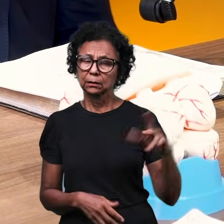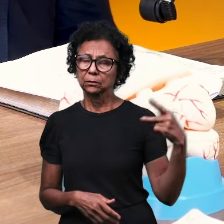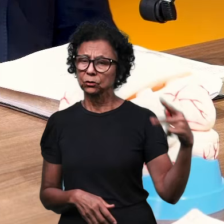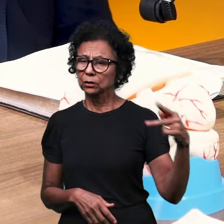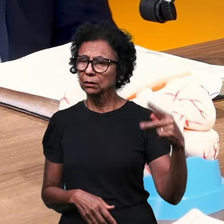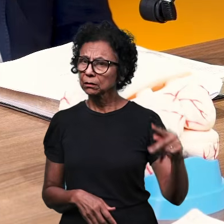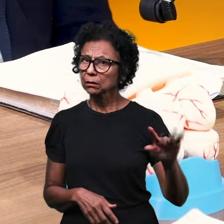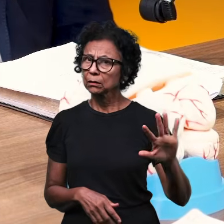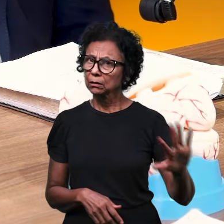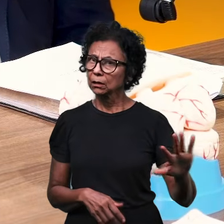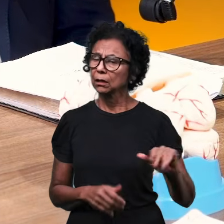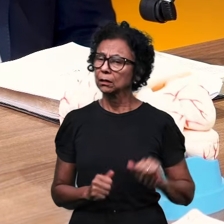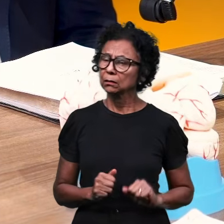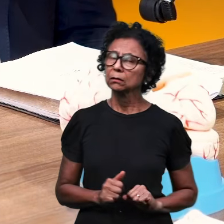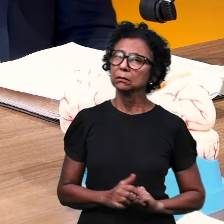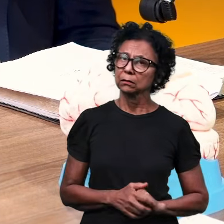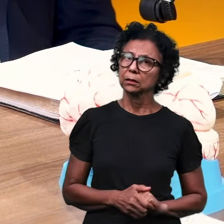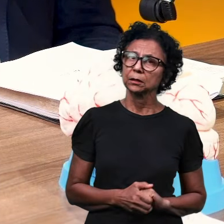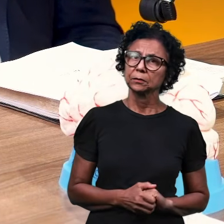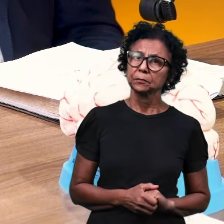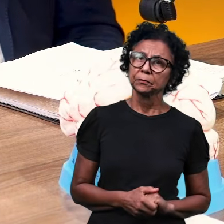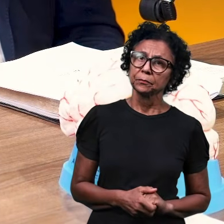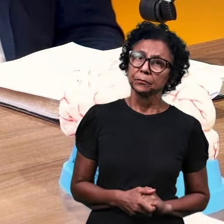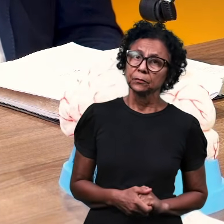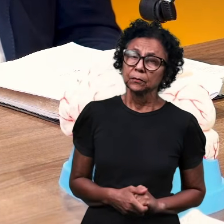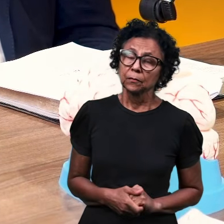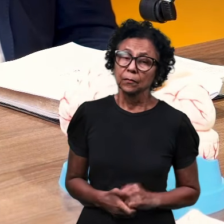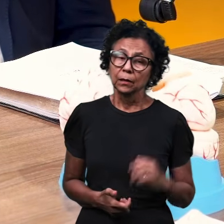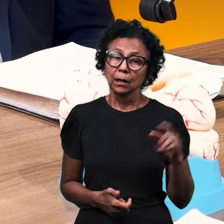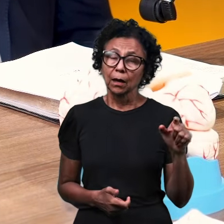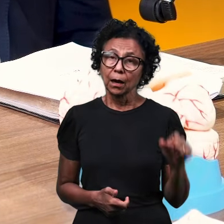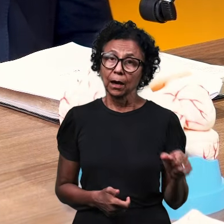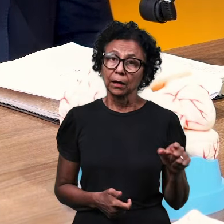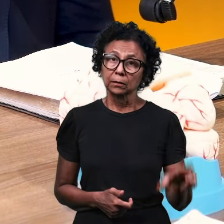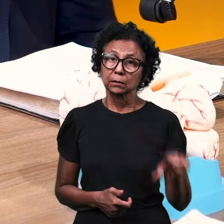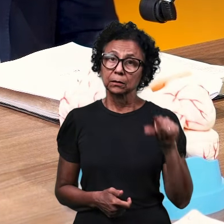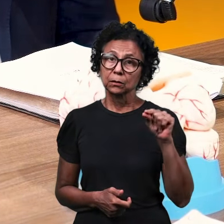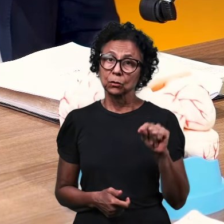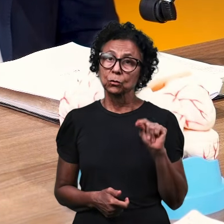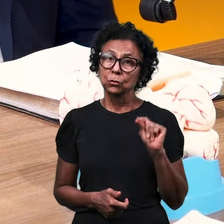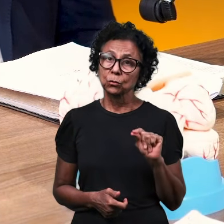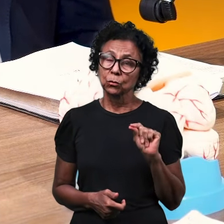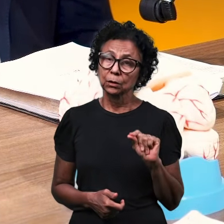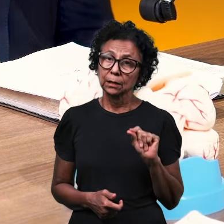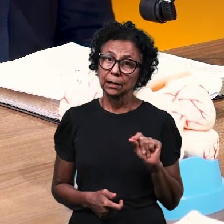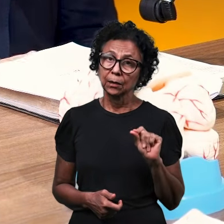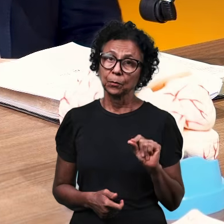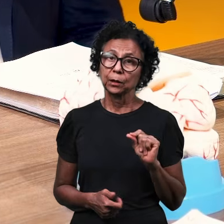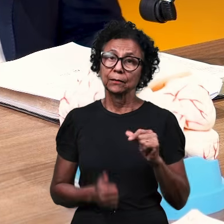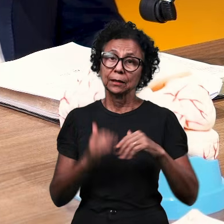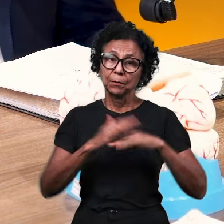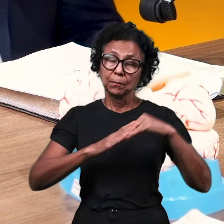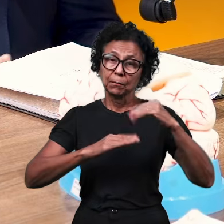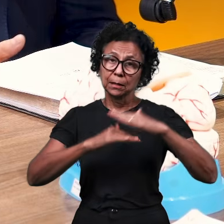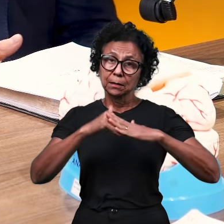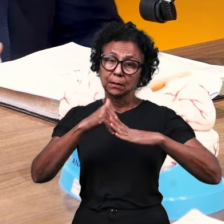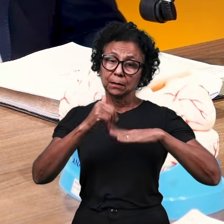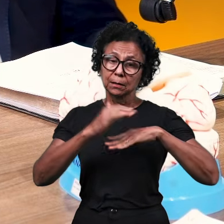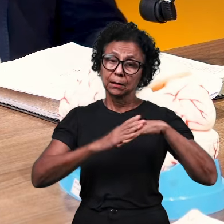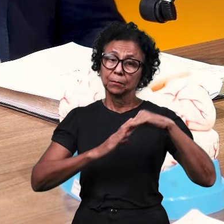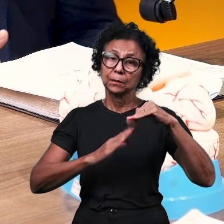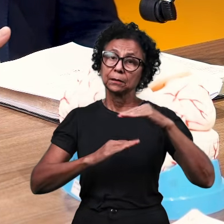característica dele, o padrão de comportamento onde ele terá mais facilidade, né, de transitar dentro